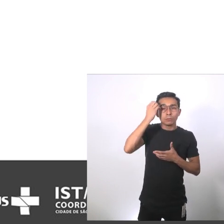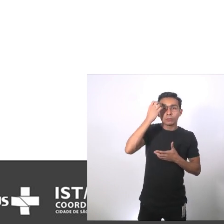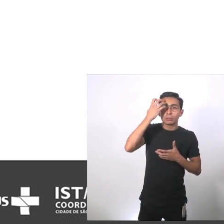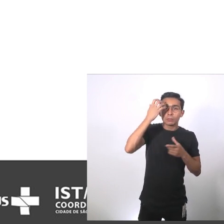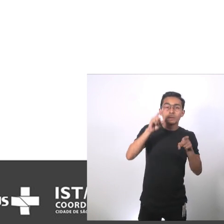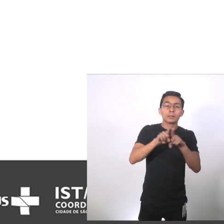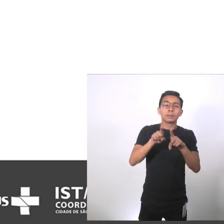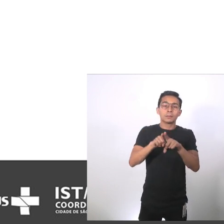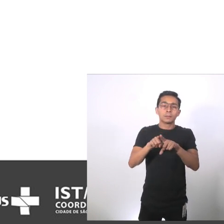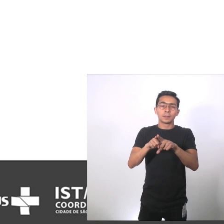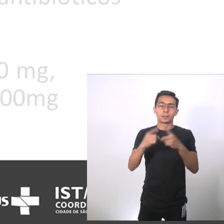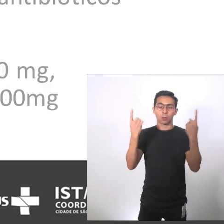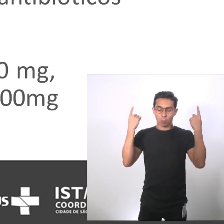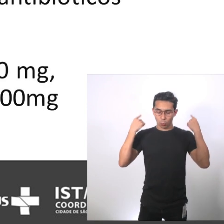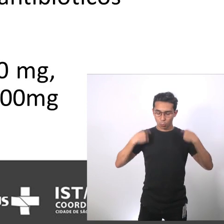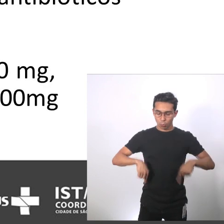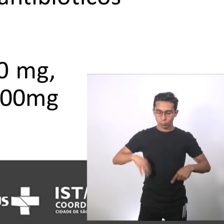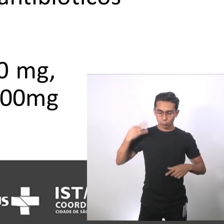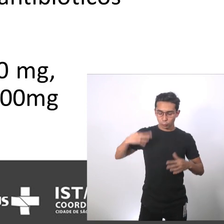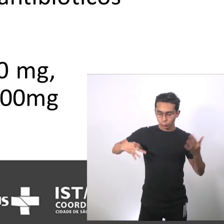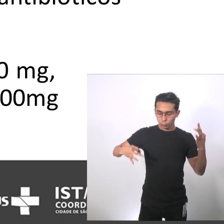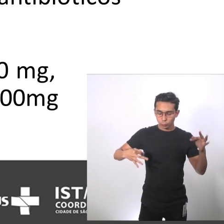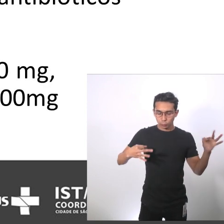também. Próximo.